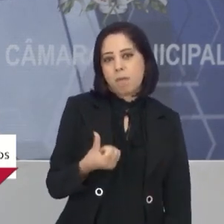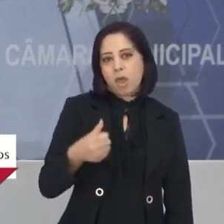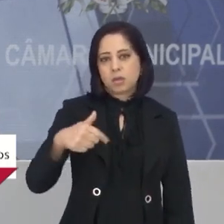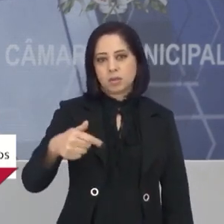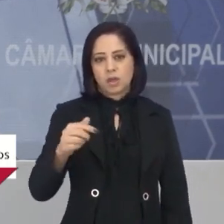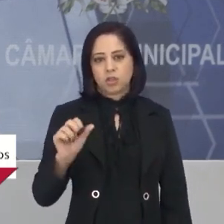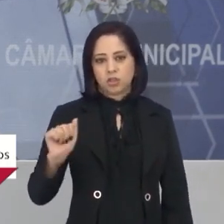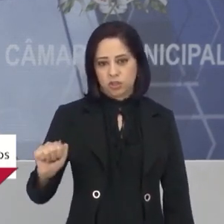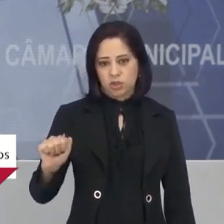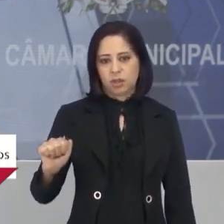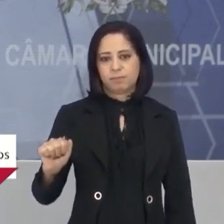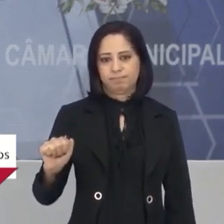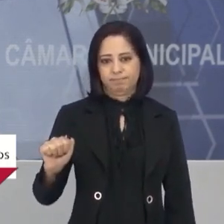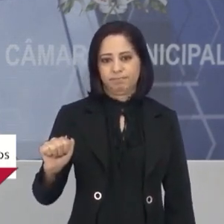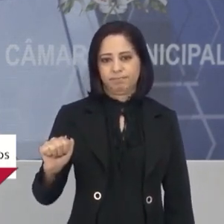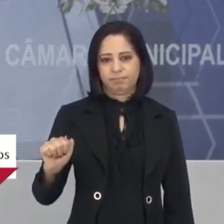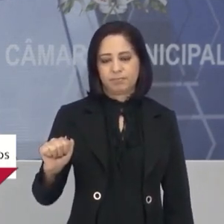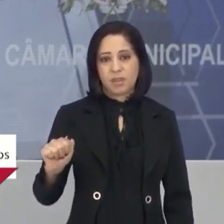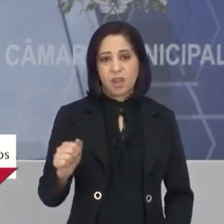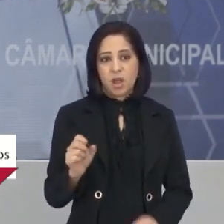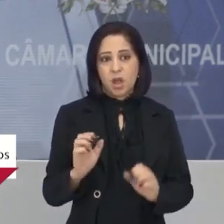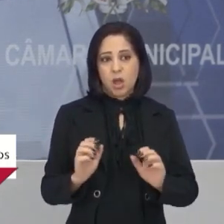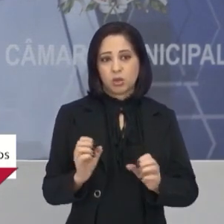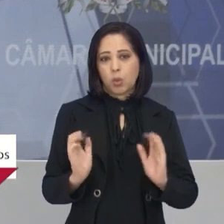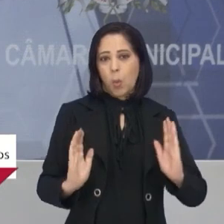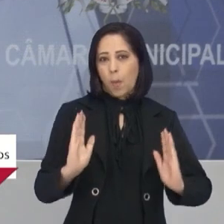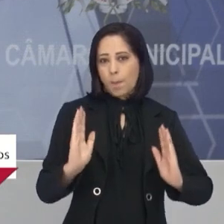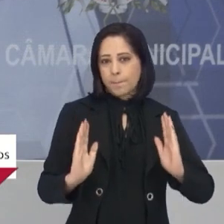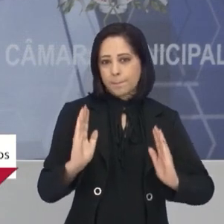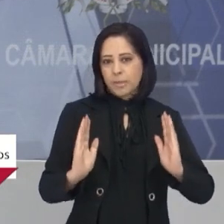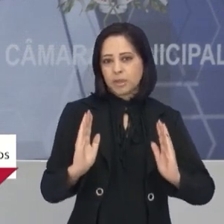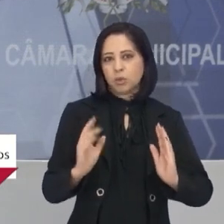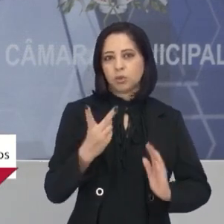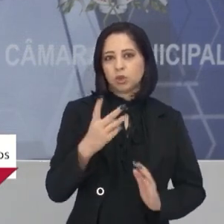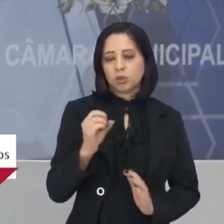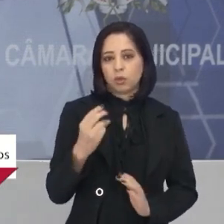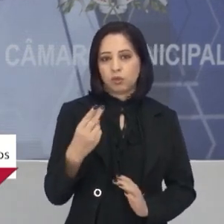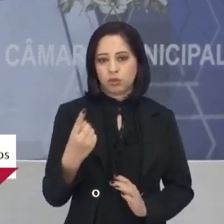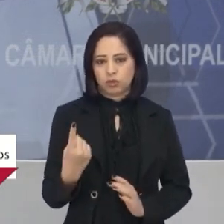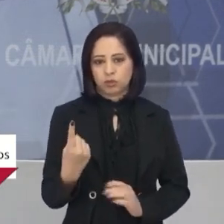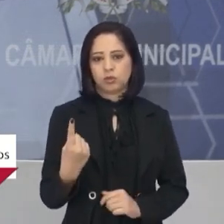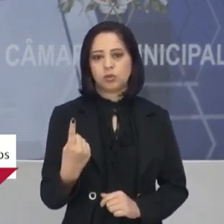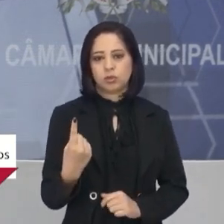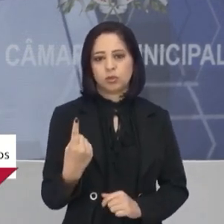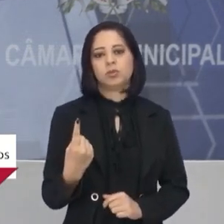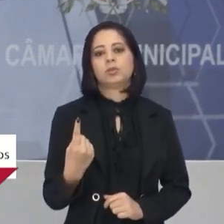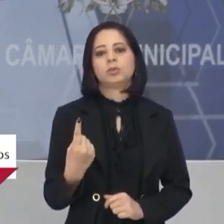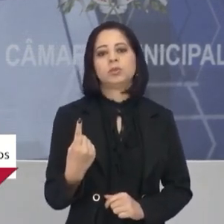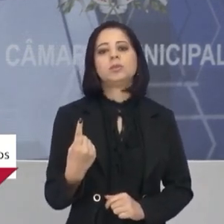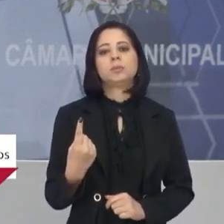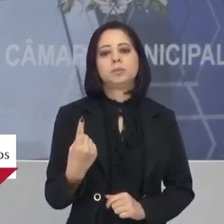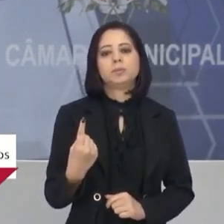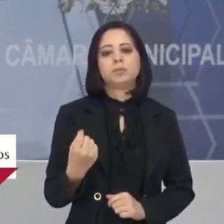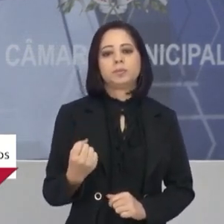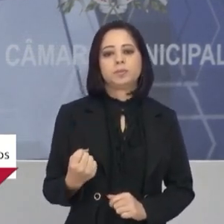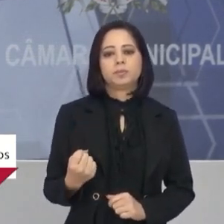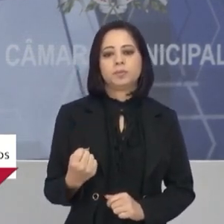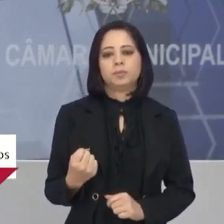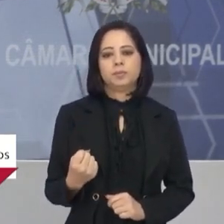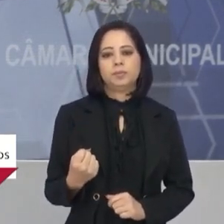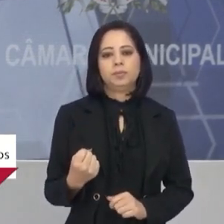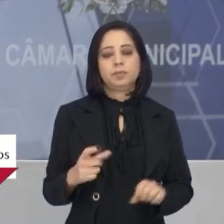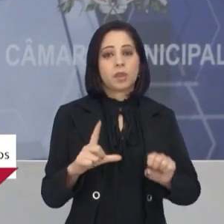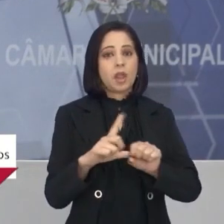não é só do último ano de Mandato Esse foi criado em 2021 eh pelo introduzido no